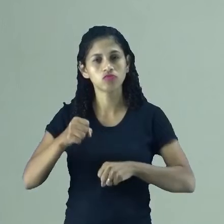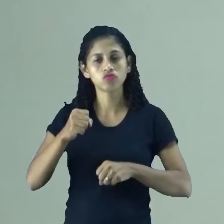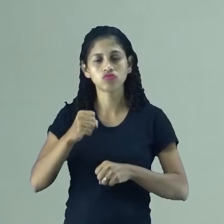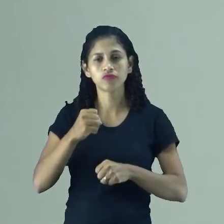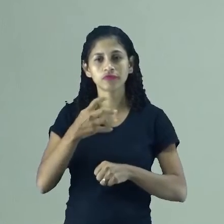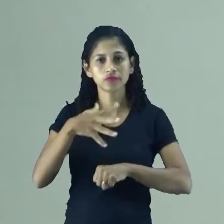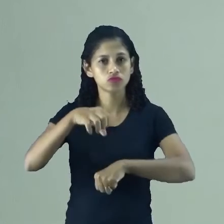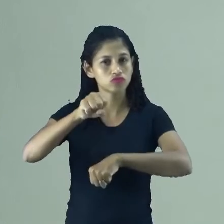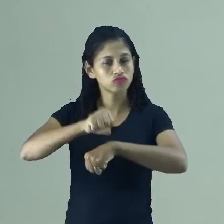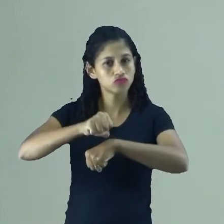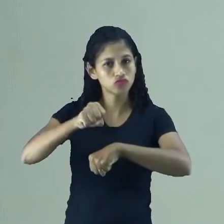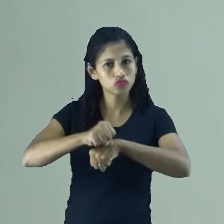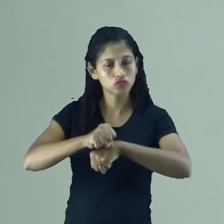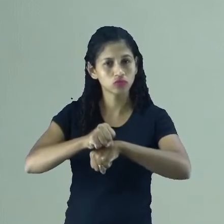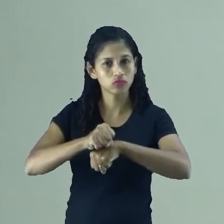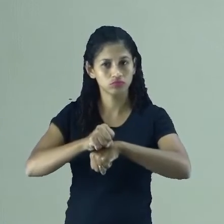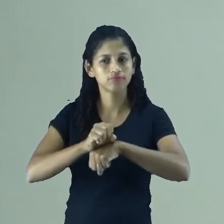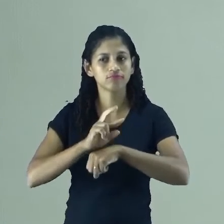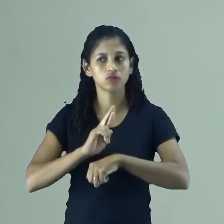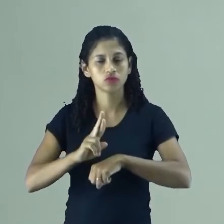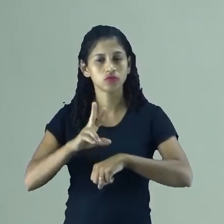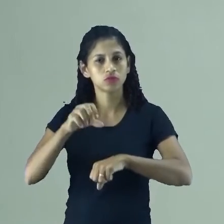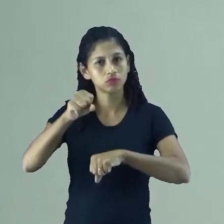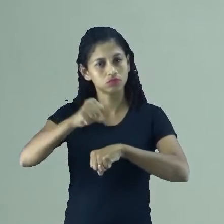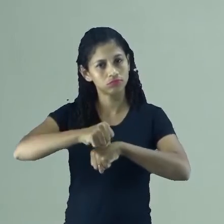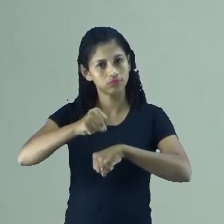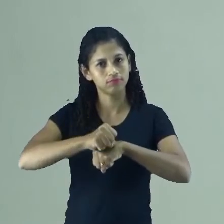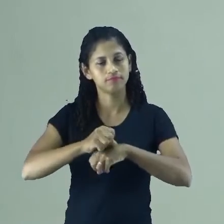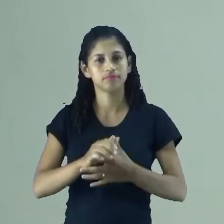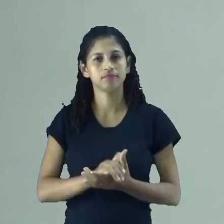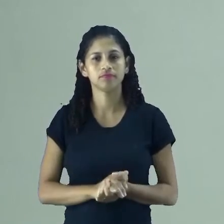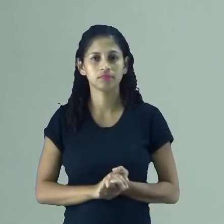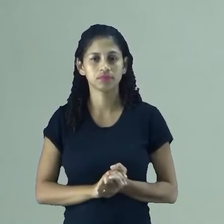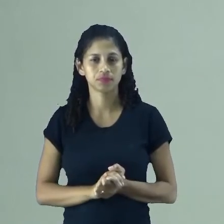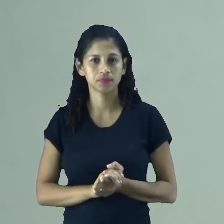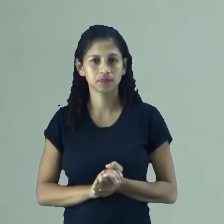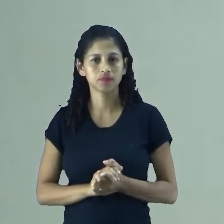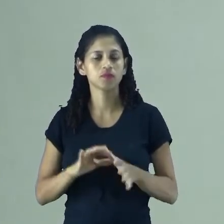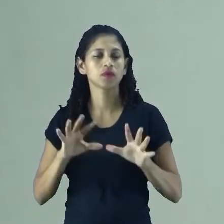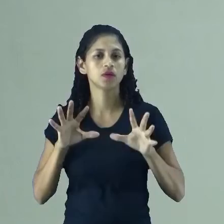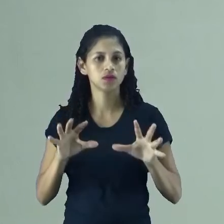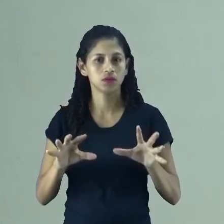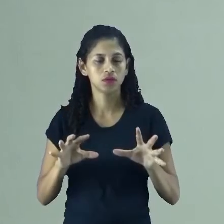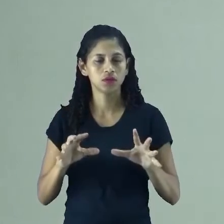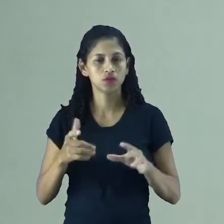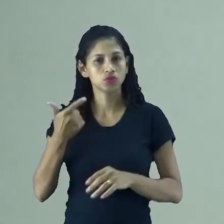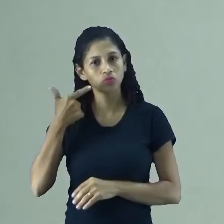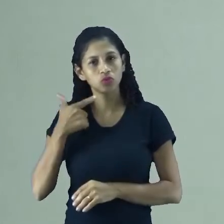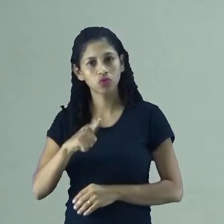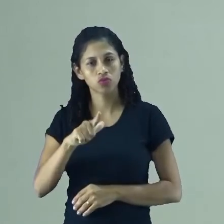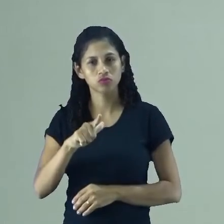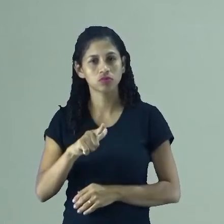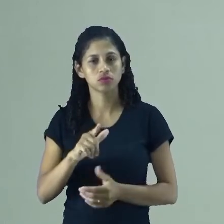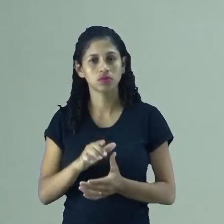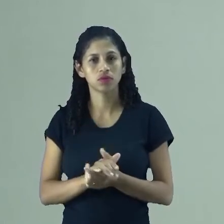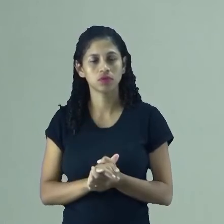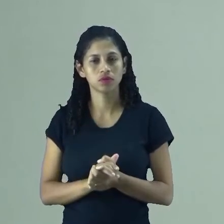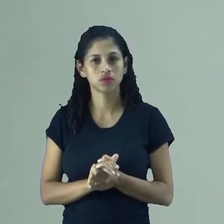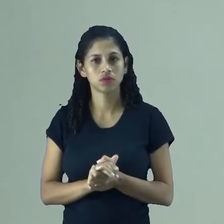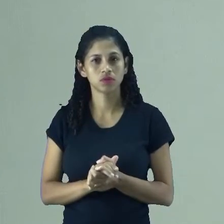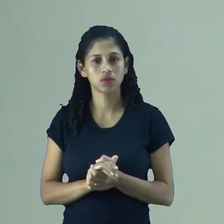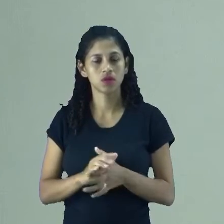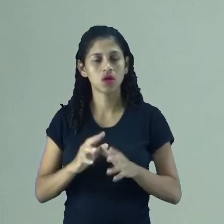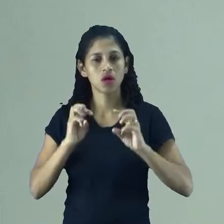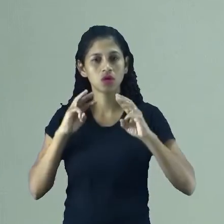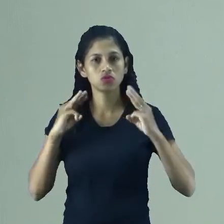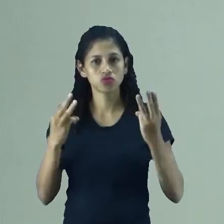mais sólida por conta da densidade diferente das substâncias. Então essa é uma forma de conseguir extrair a